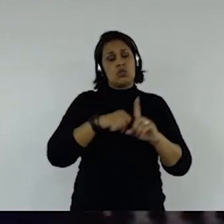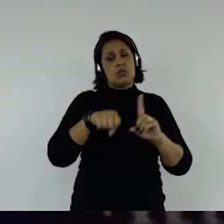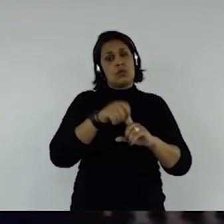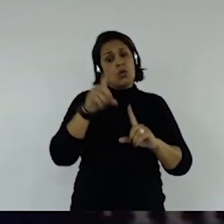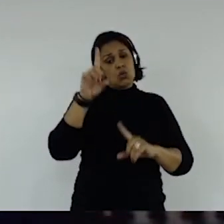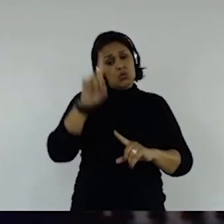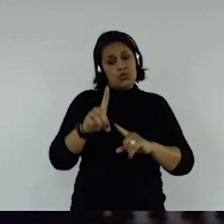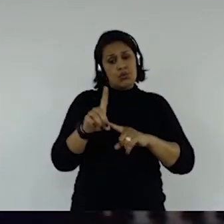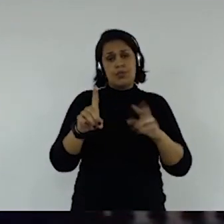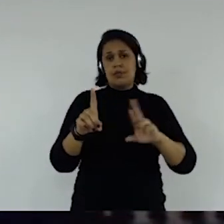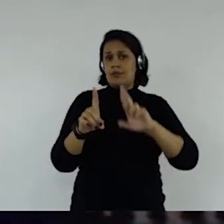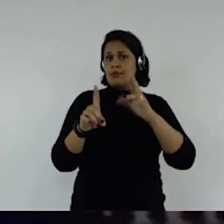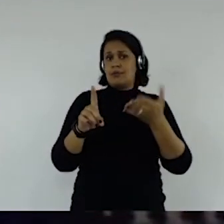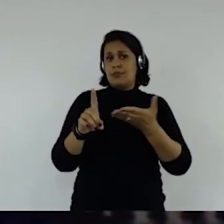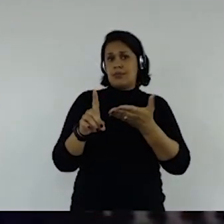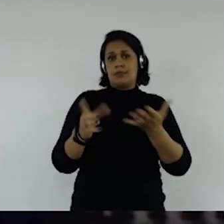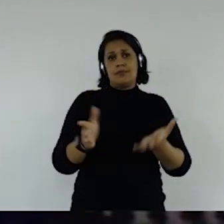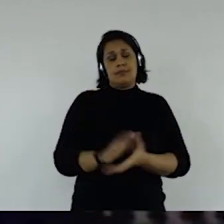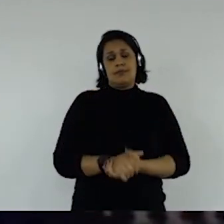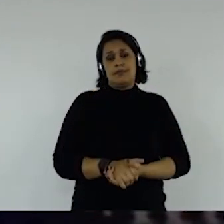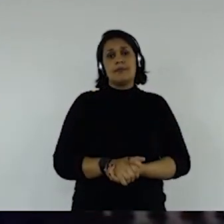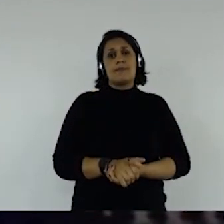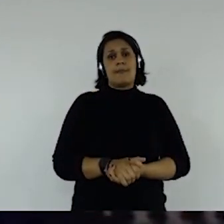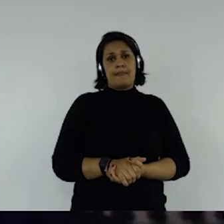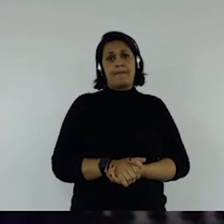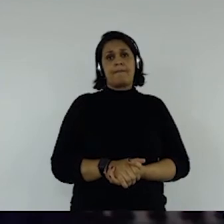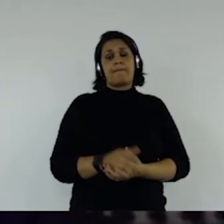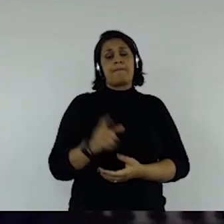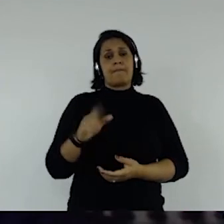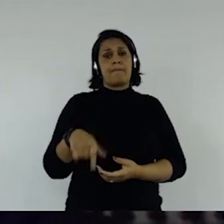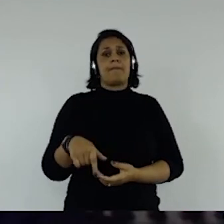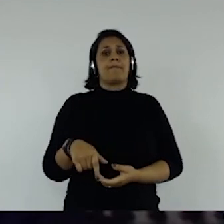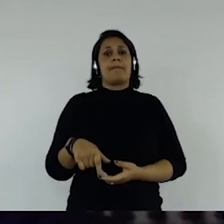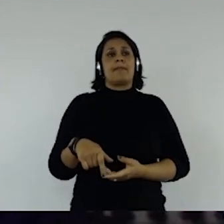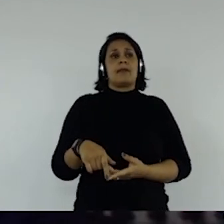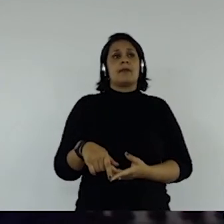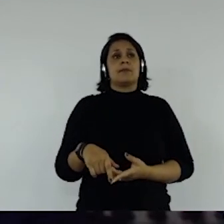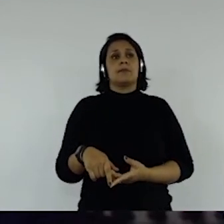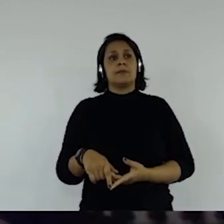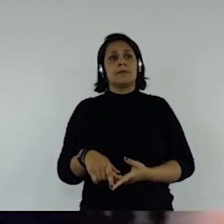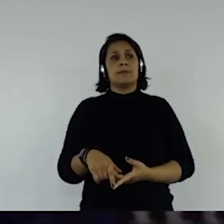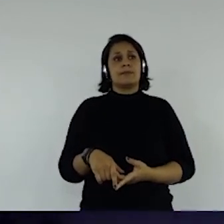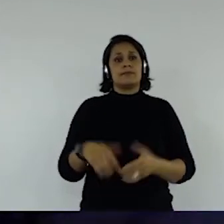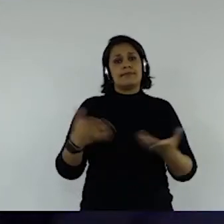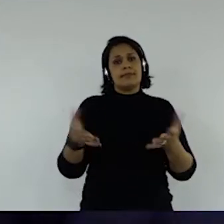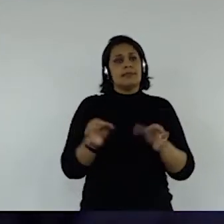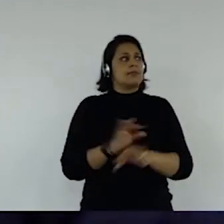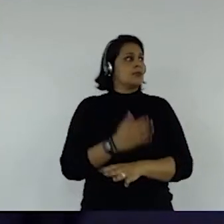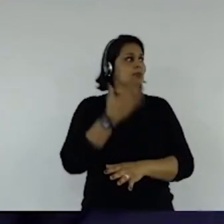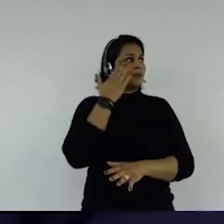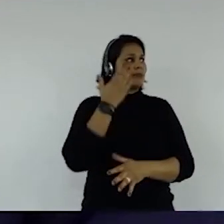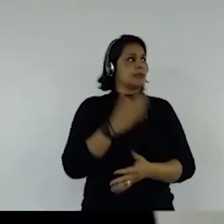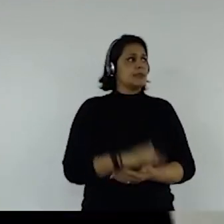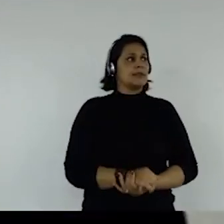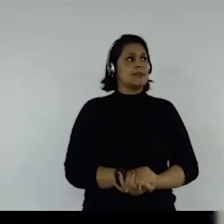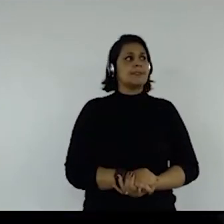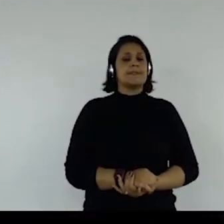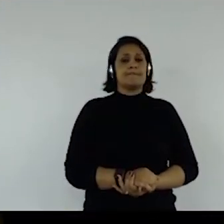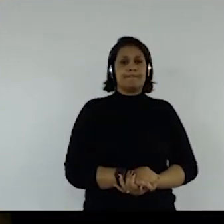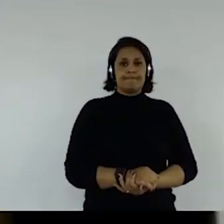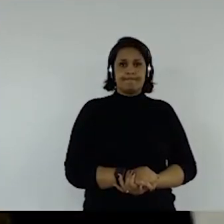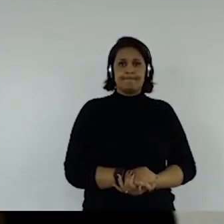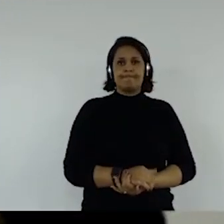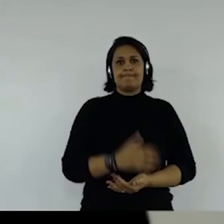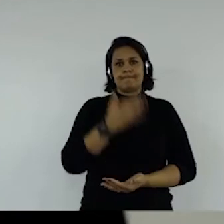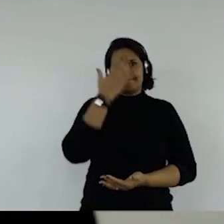direito atuar com a vocação dele, que é de ser um instrumento social. Era isso. Muito